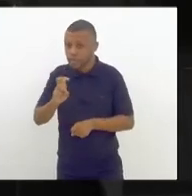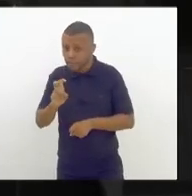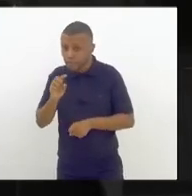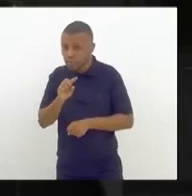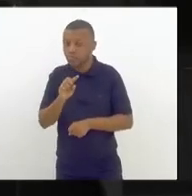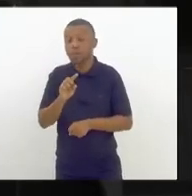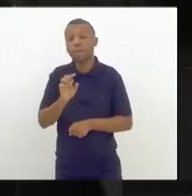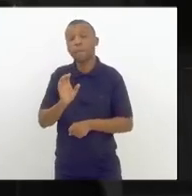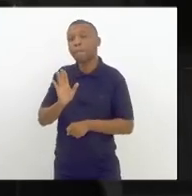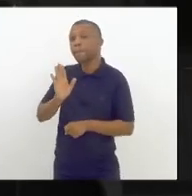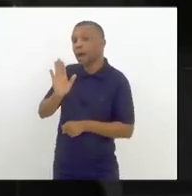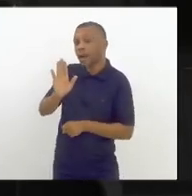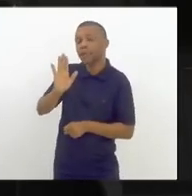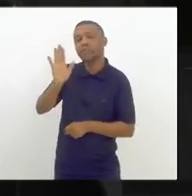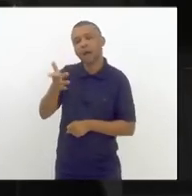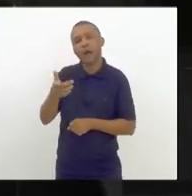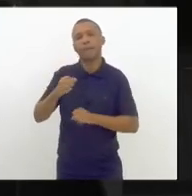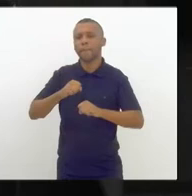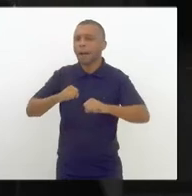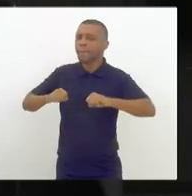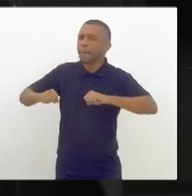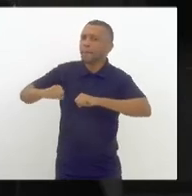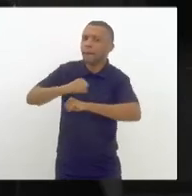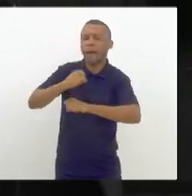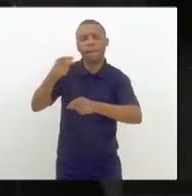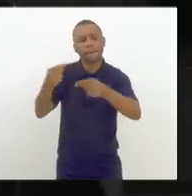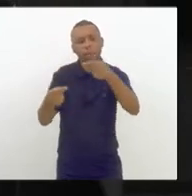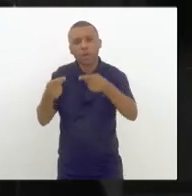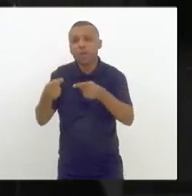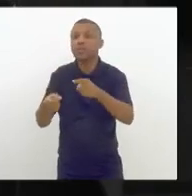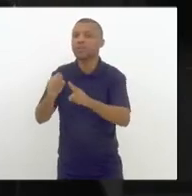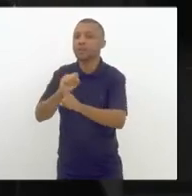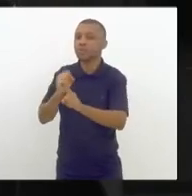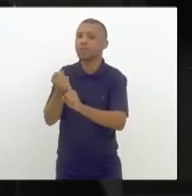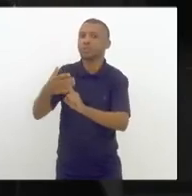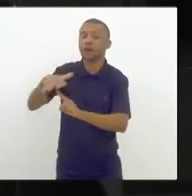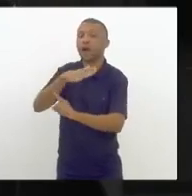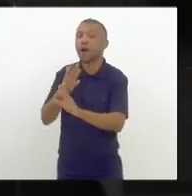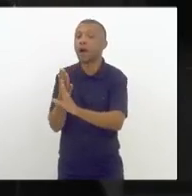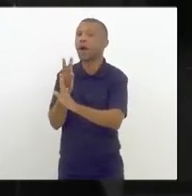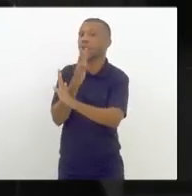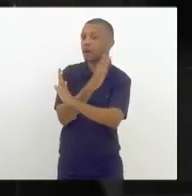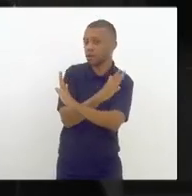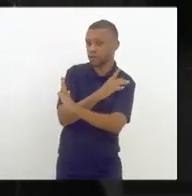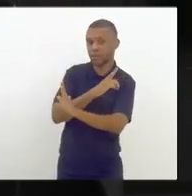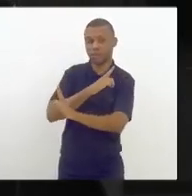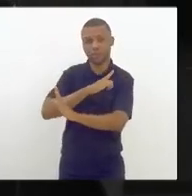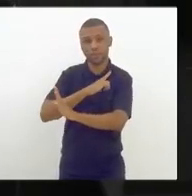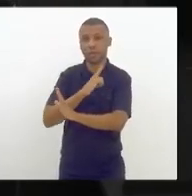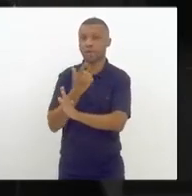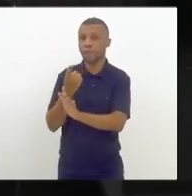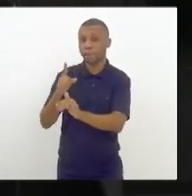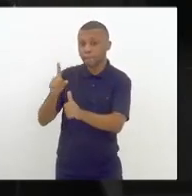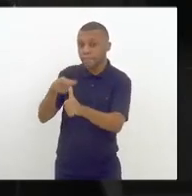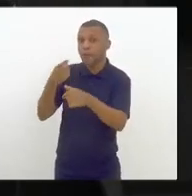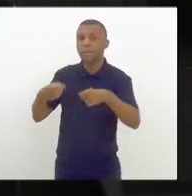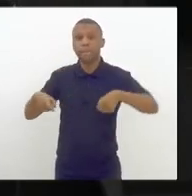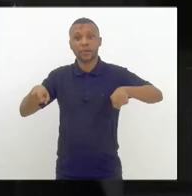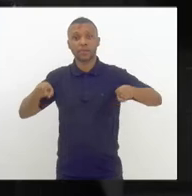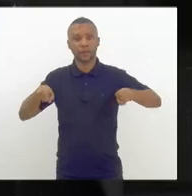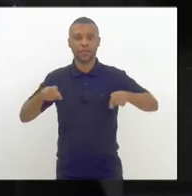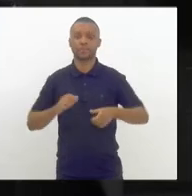entretanto já fazia luta política já fazia luta social antes de ter exercer o meu primeiro mandato